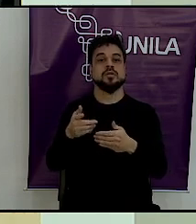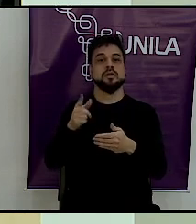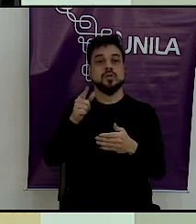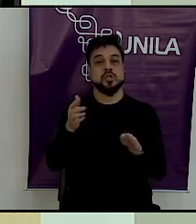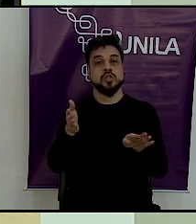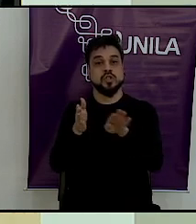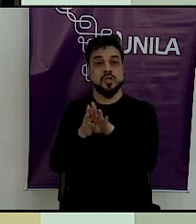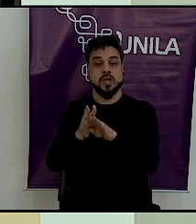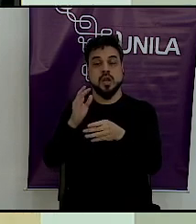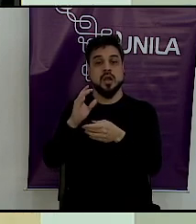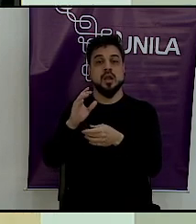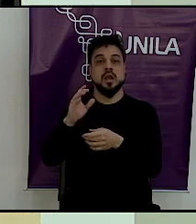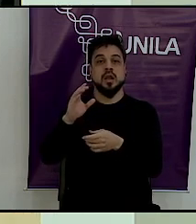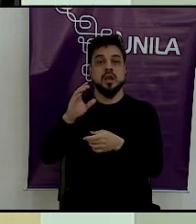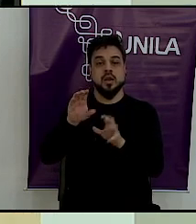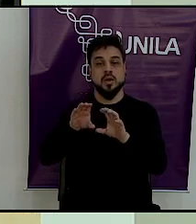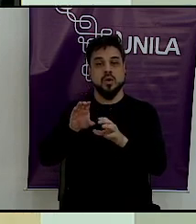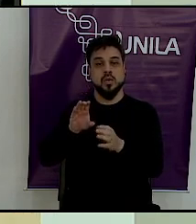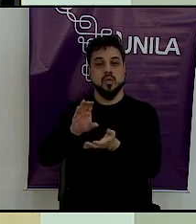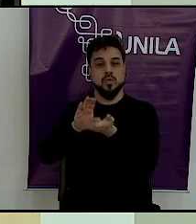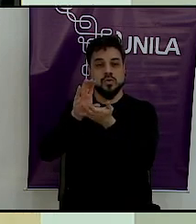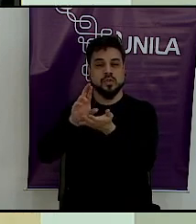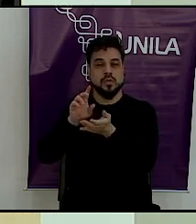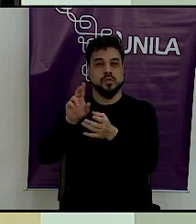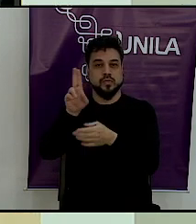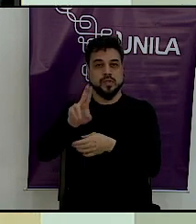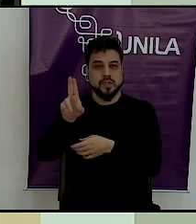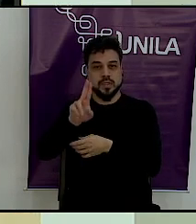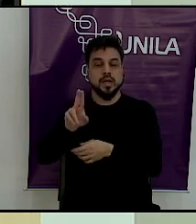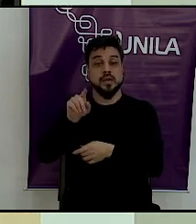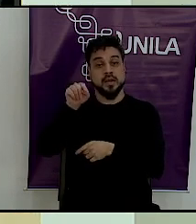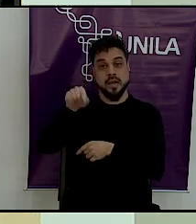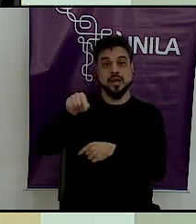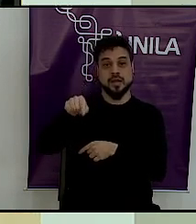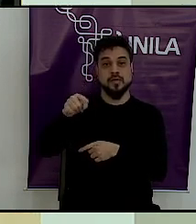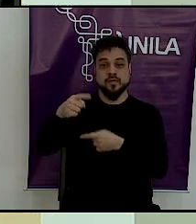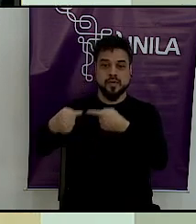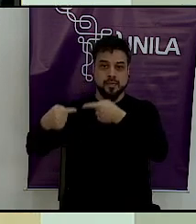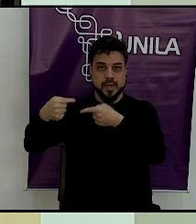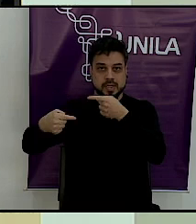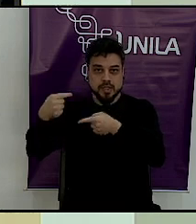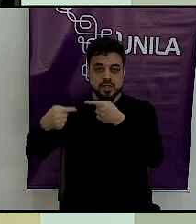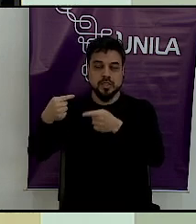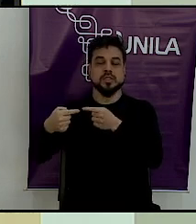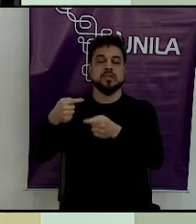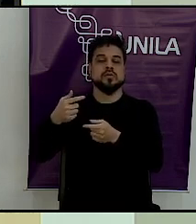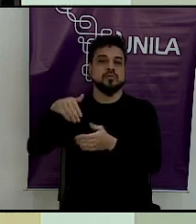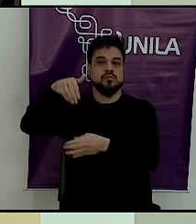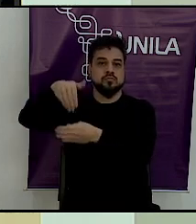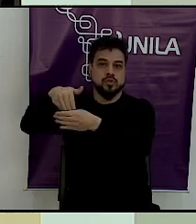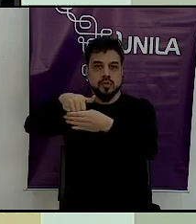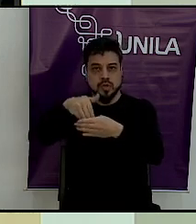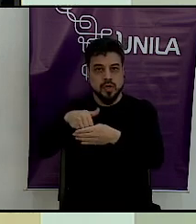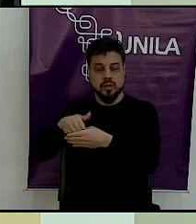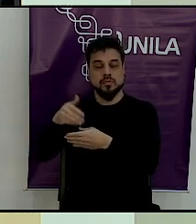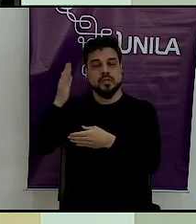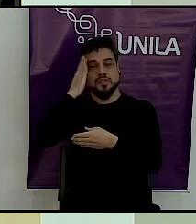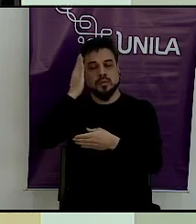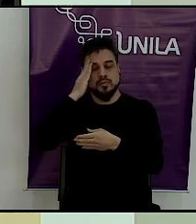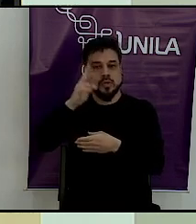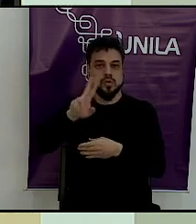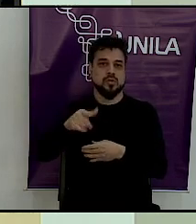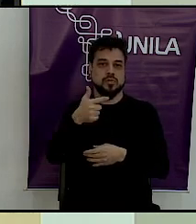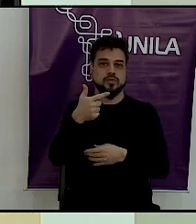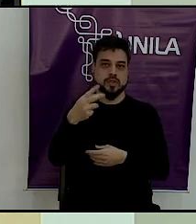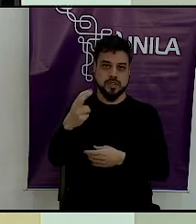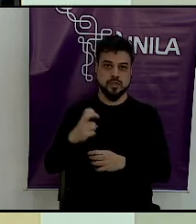de dezembro, onde ele vai ser debatido e deliberado a sua execução para 2025. Então, esse